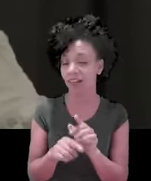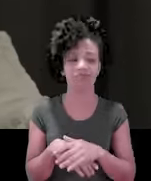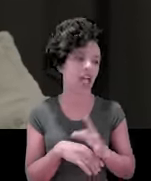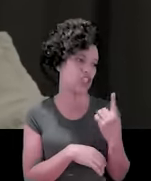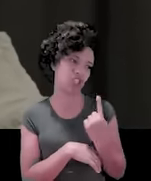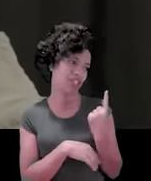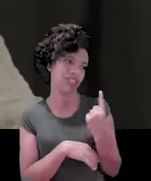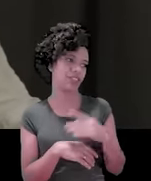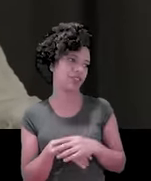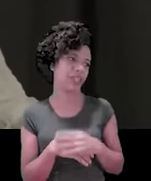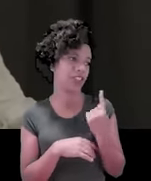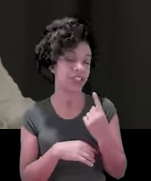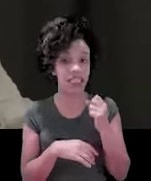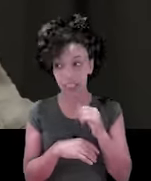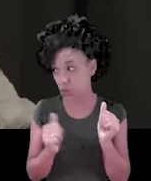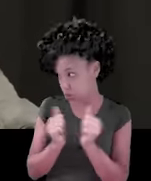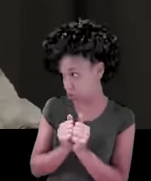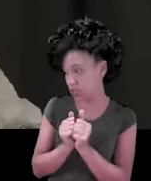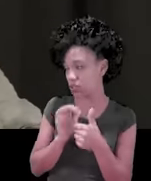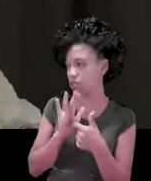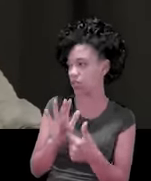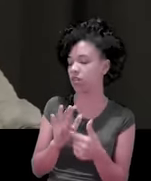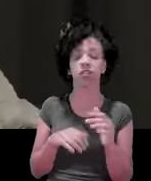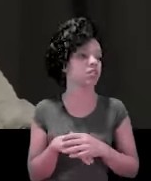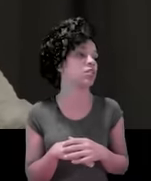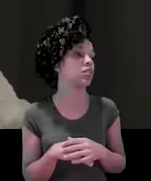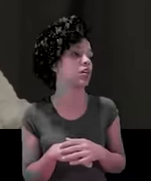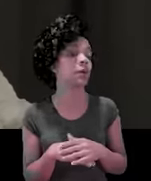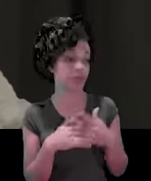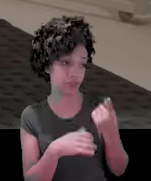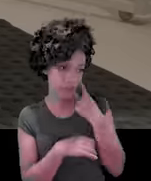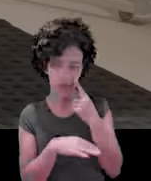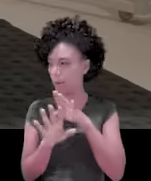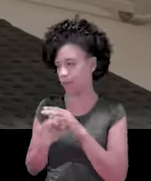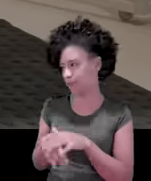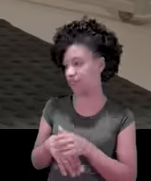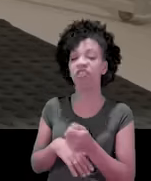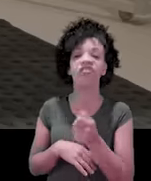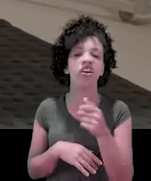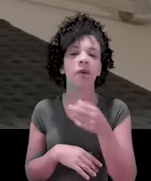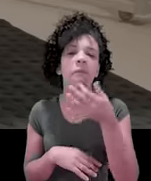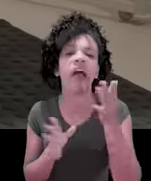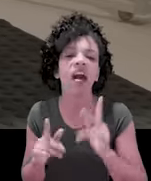fui sozinha para lá hoje ainda vamos ver